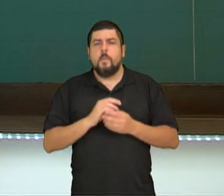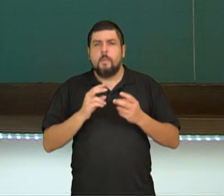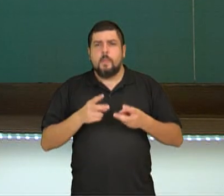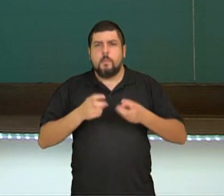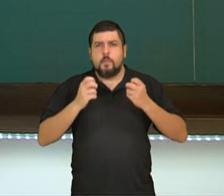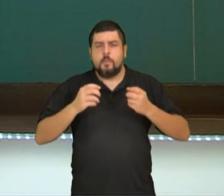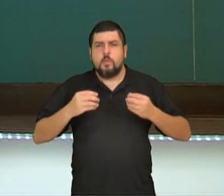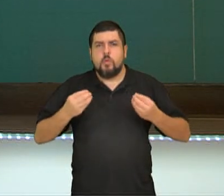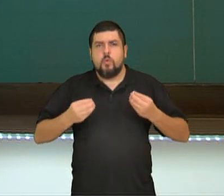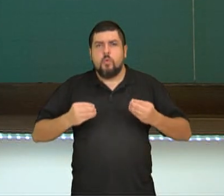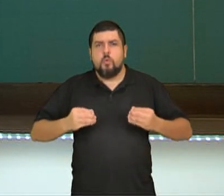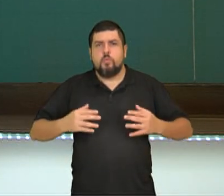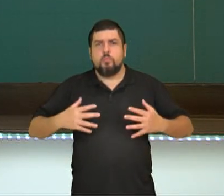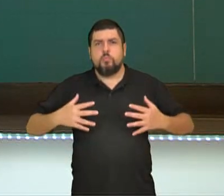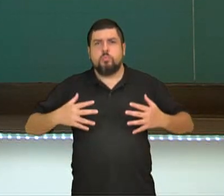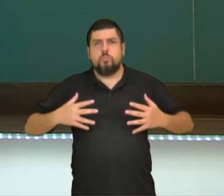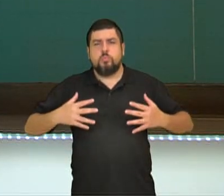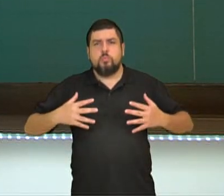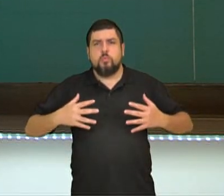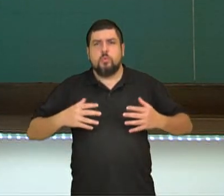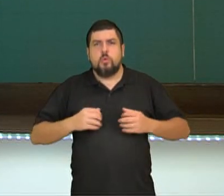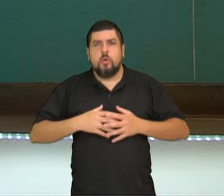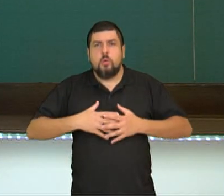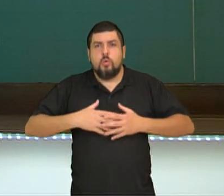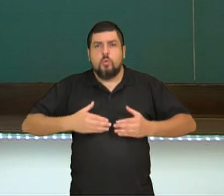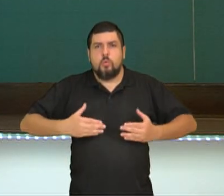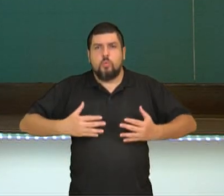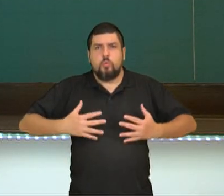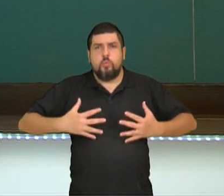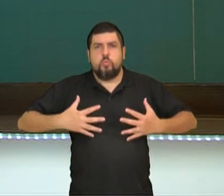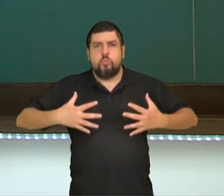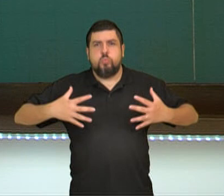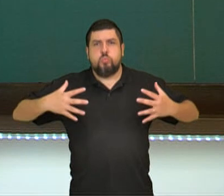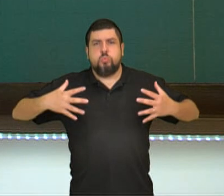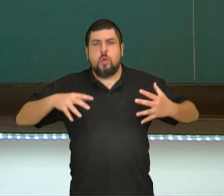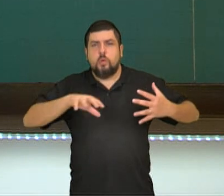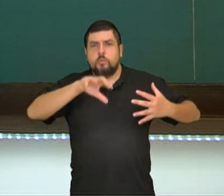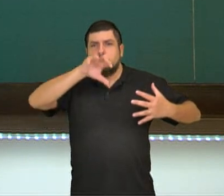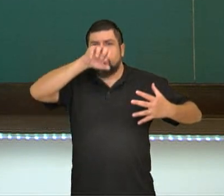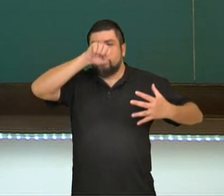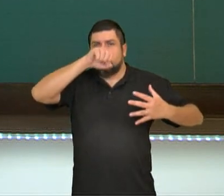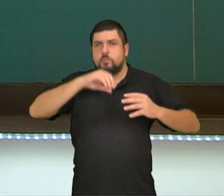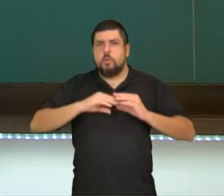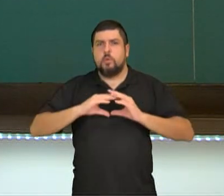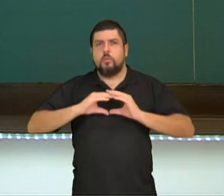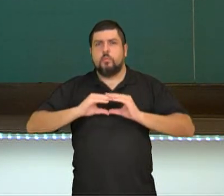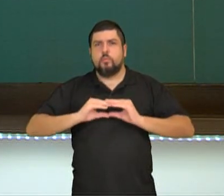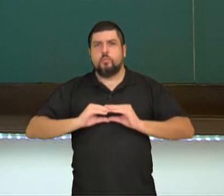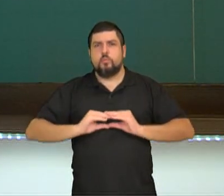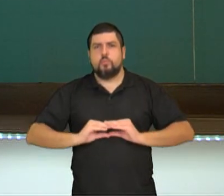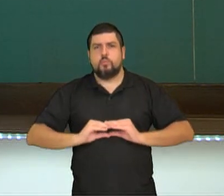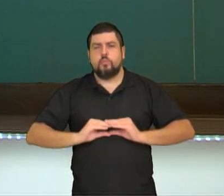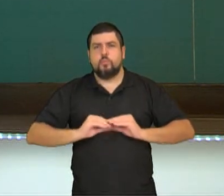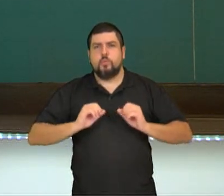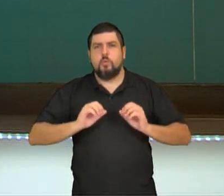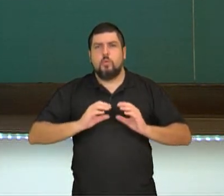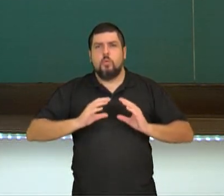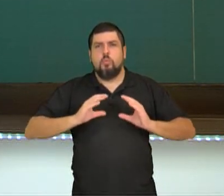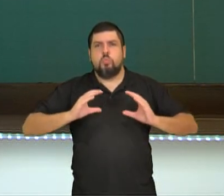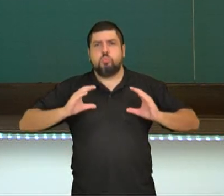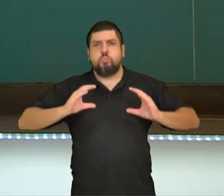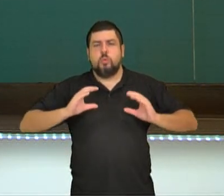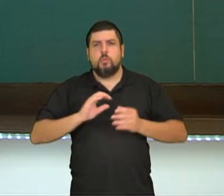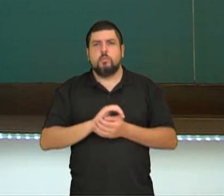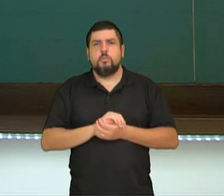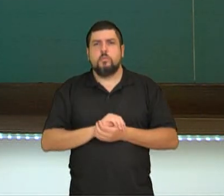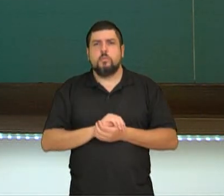músculos intercostais e diafragma contraídos. Quando o diafragma desce, pulmões dilatam e o ar entra.